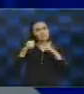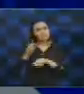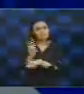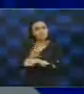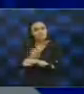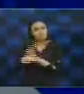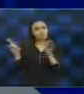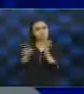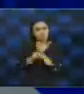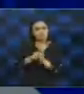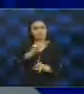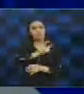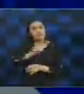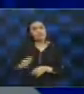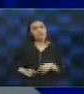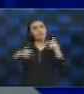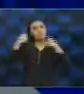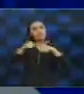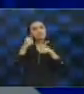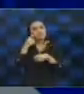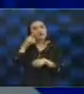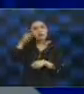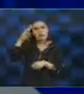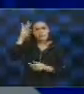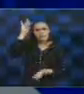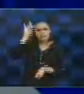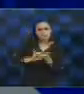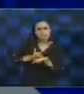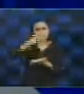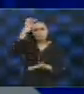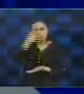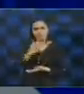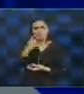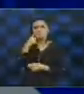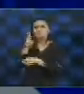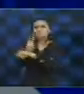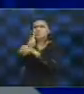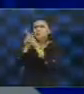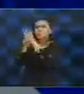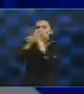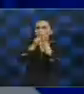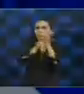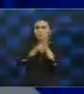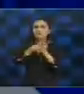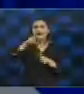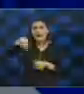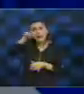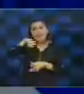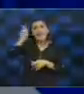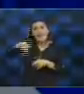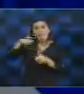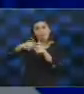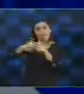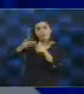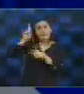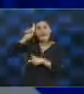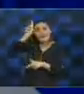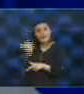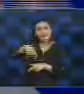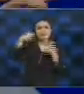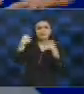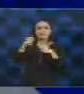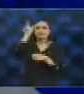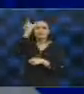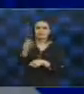o governador ter efetiva credibilidade moral para tomar conta de um problema que é dele, sobretudo, que deveria ele nos liderar. E